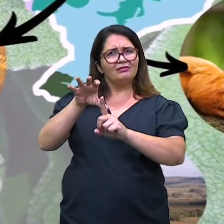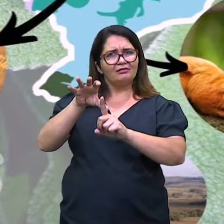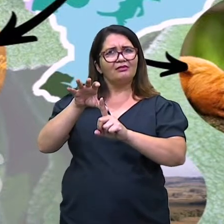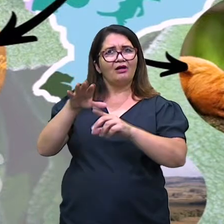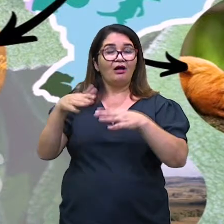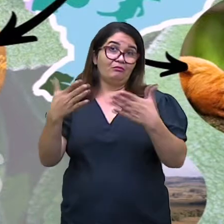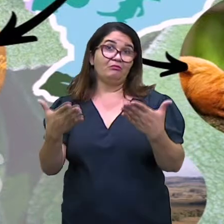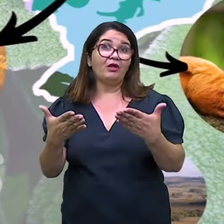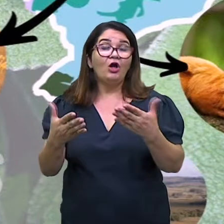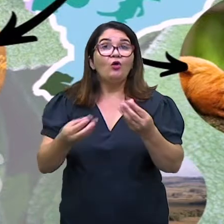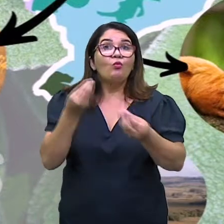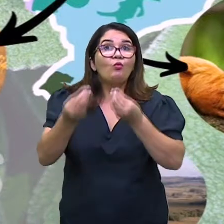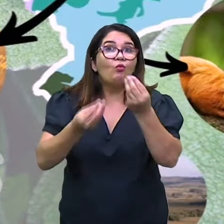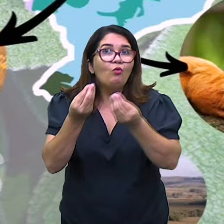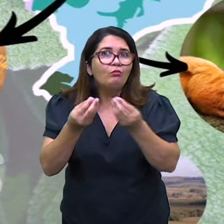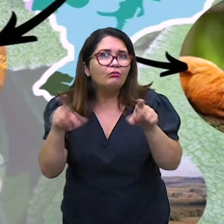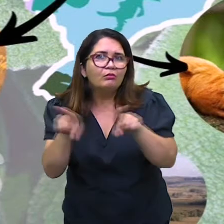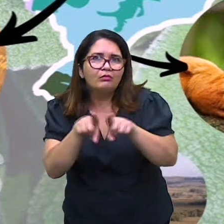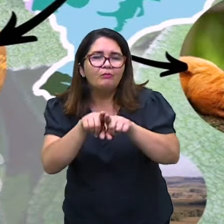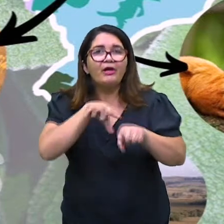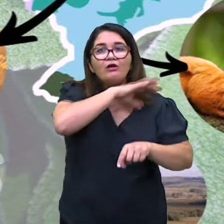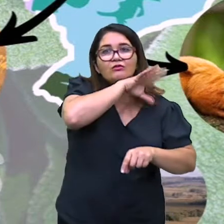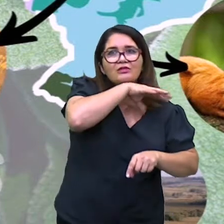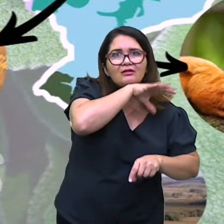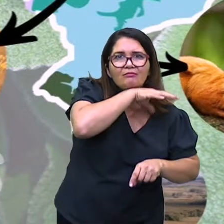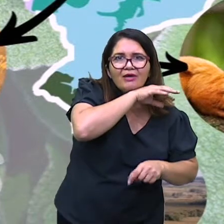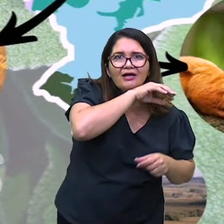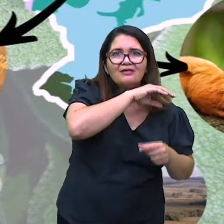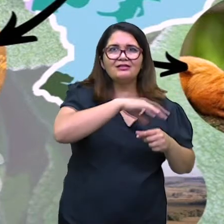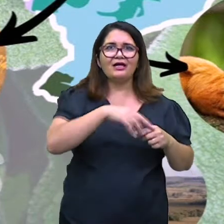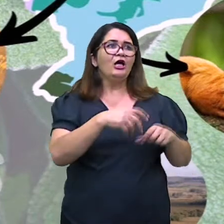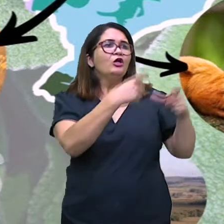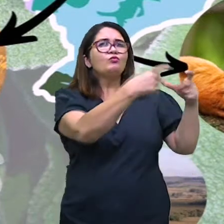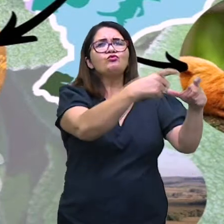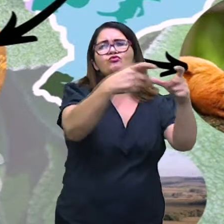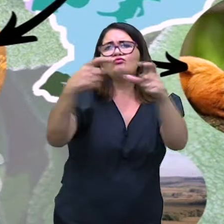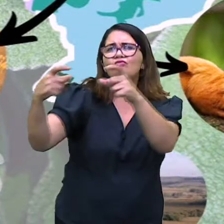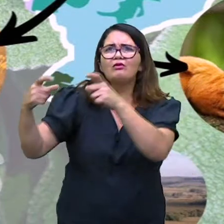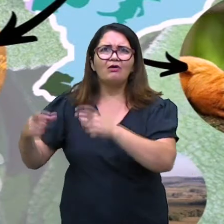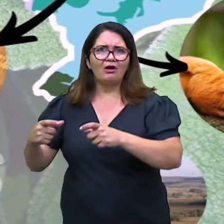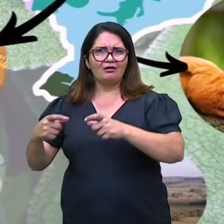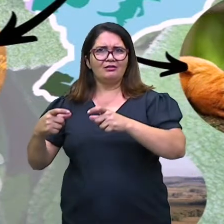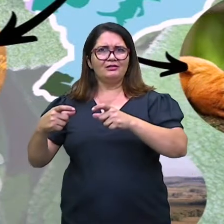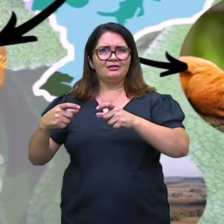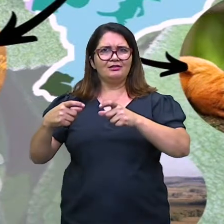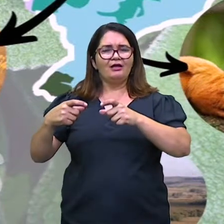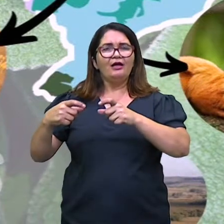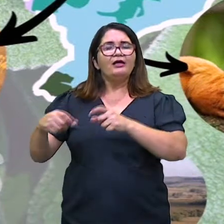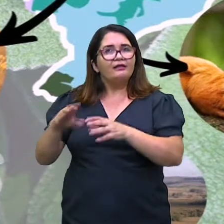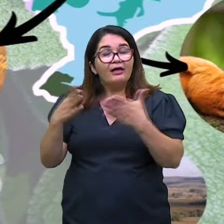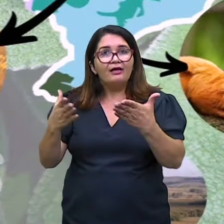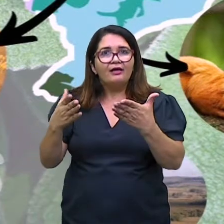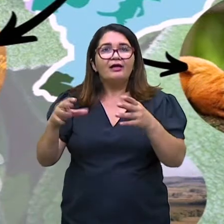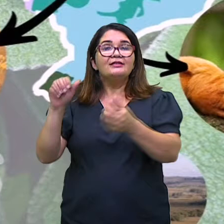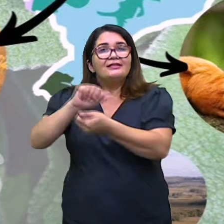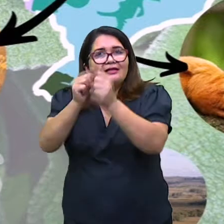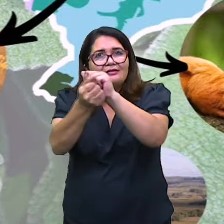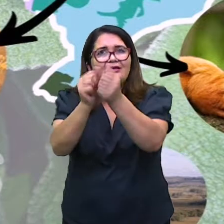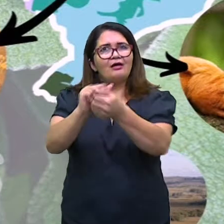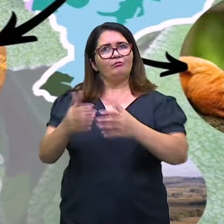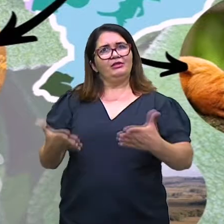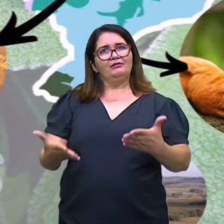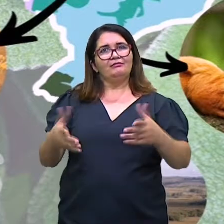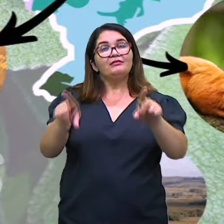os animais se adaptam a cada tipo de bioma, não foi mesmo? Nós vimos como que eles aproveitam o alimento, nós vimos se